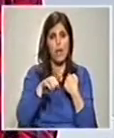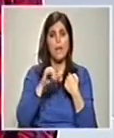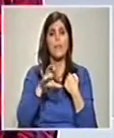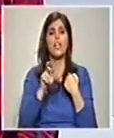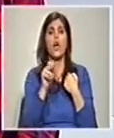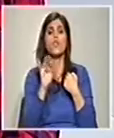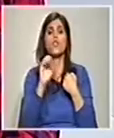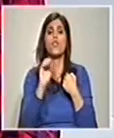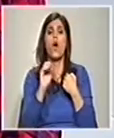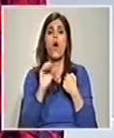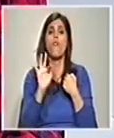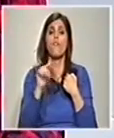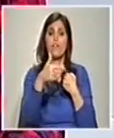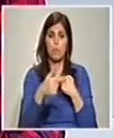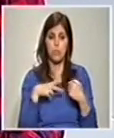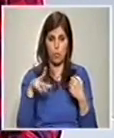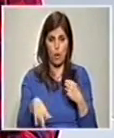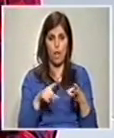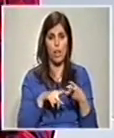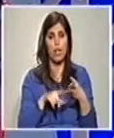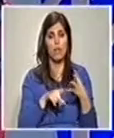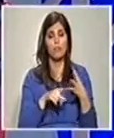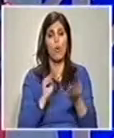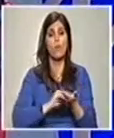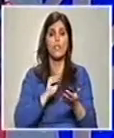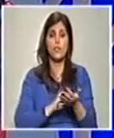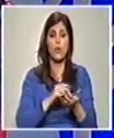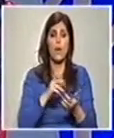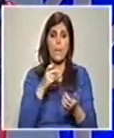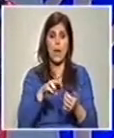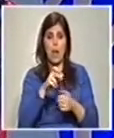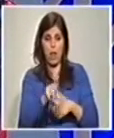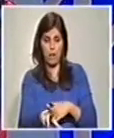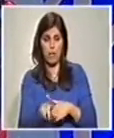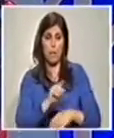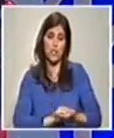Portugal. E também o José Pena do Amaral, administrador do BPI.